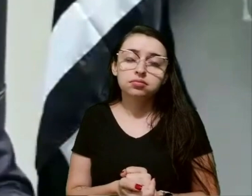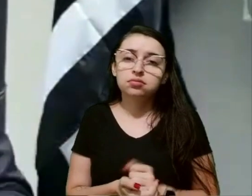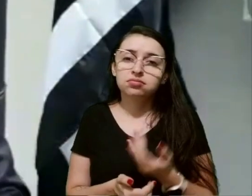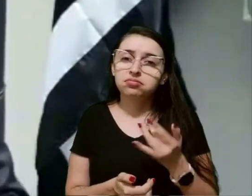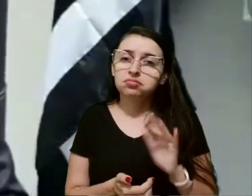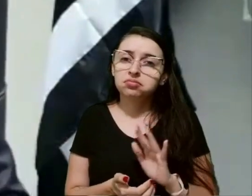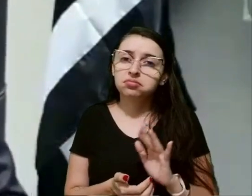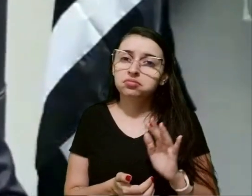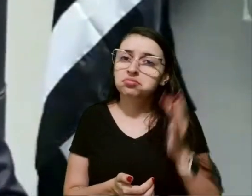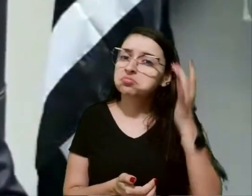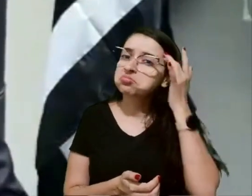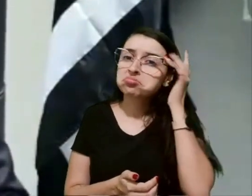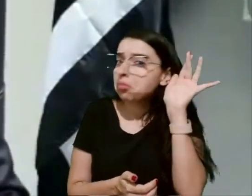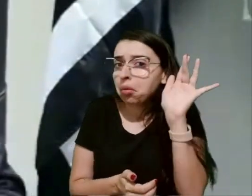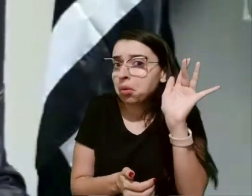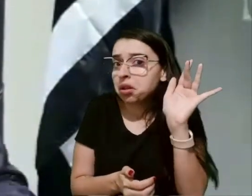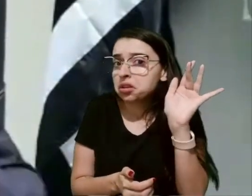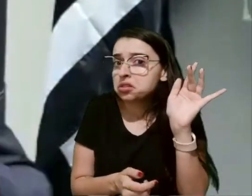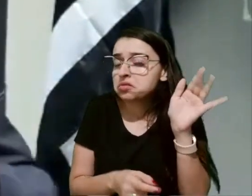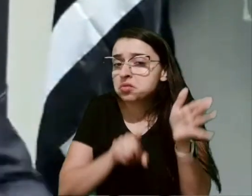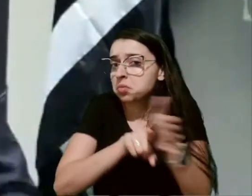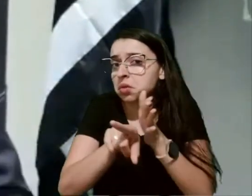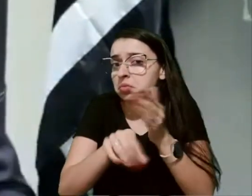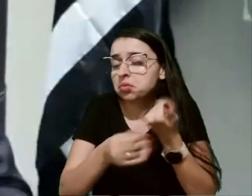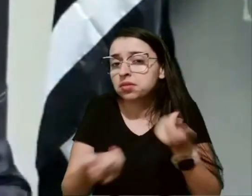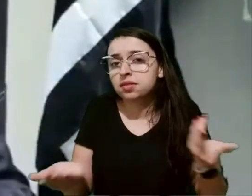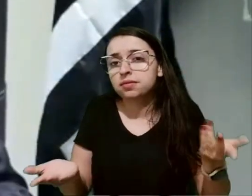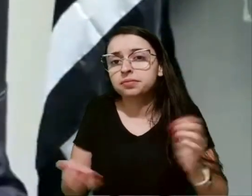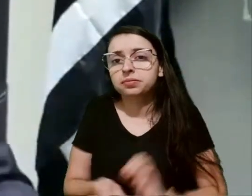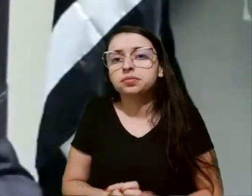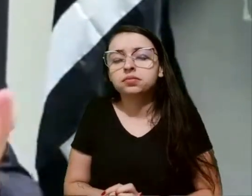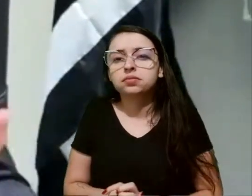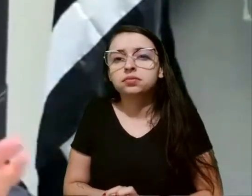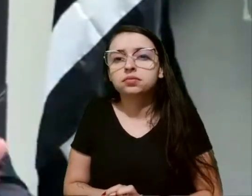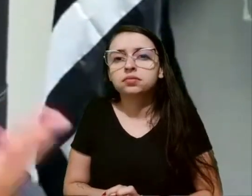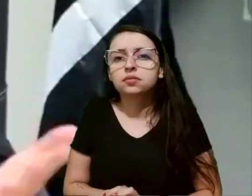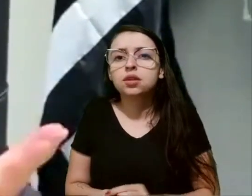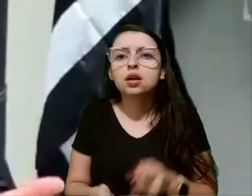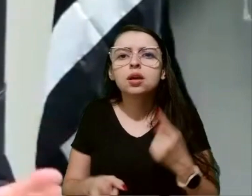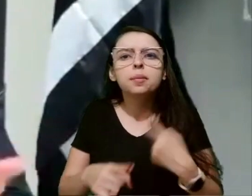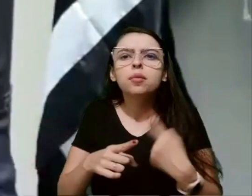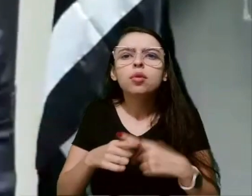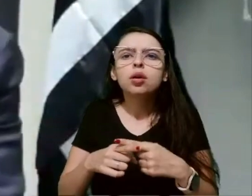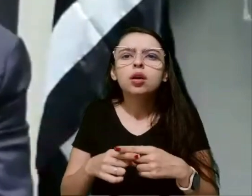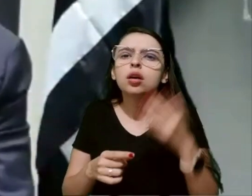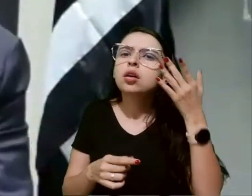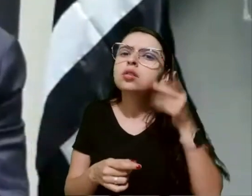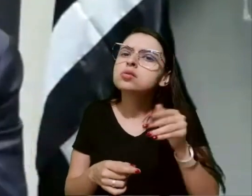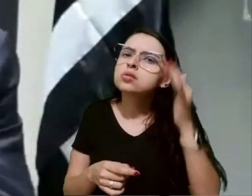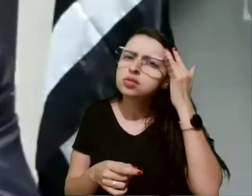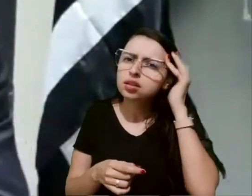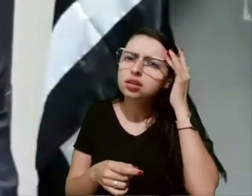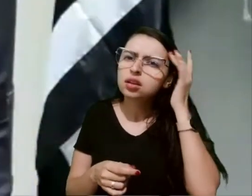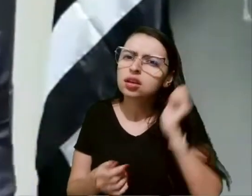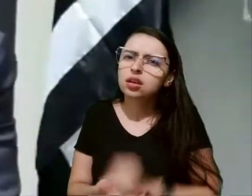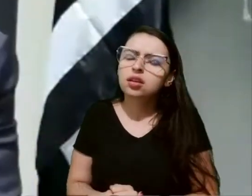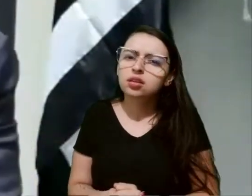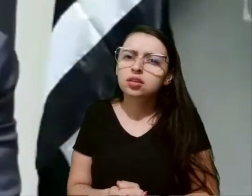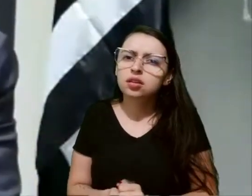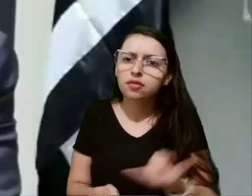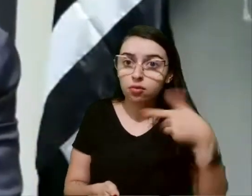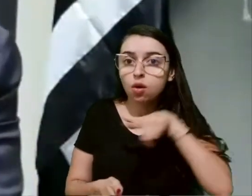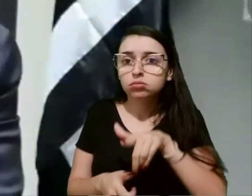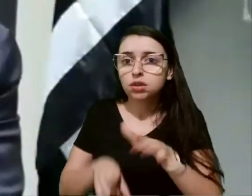não era uma resposta de quem não tinha entendido propriamente a pergunta. Então as pessoas falavam: "Mas por que que você quer saber isso?", né, devolviam a pergunta com outra